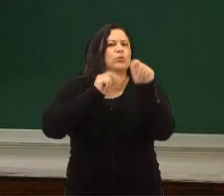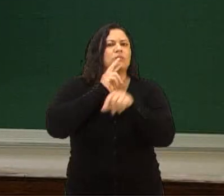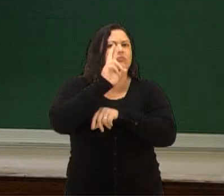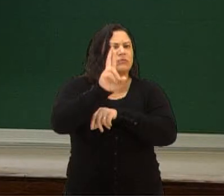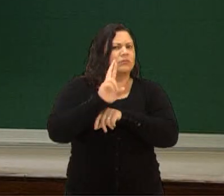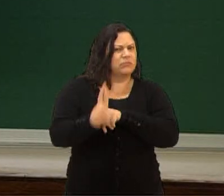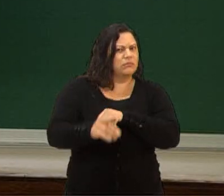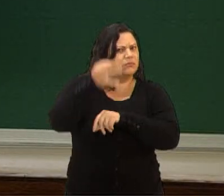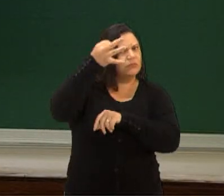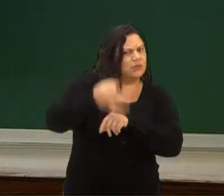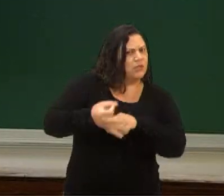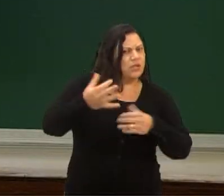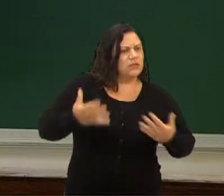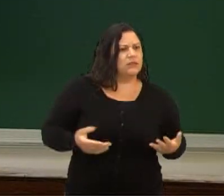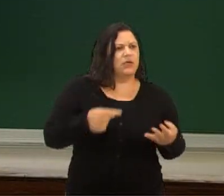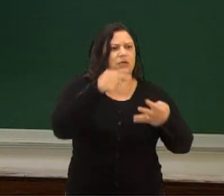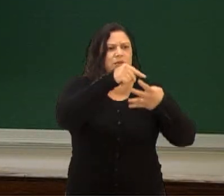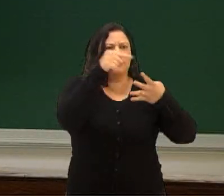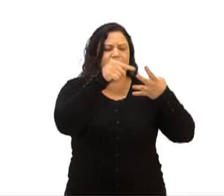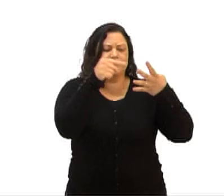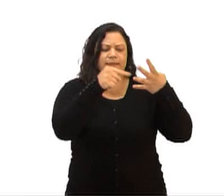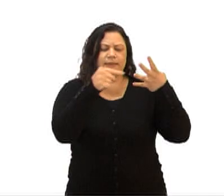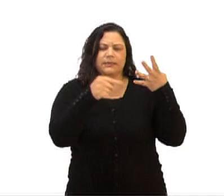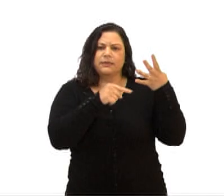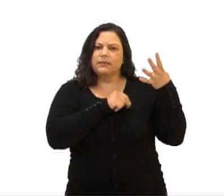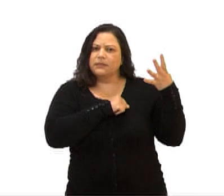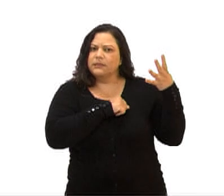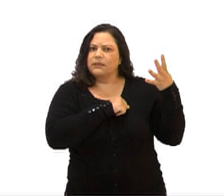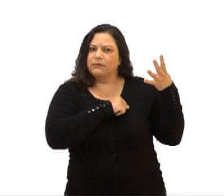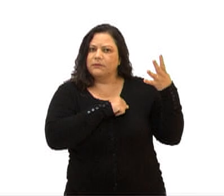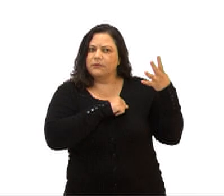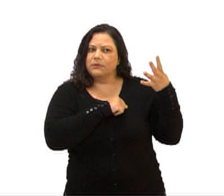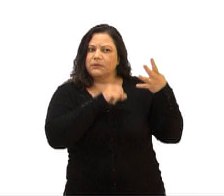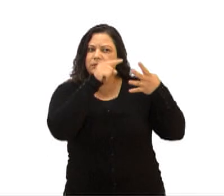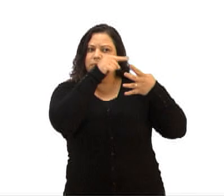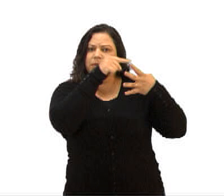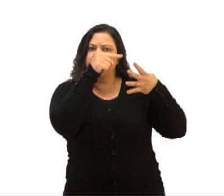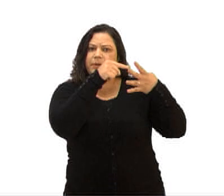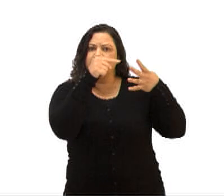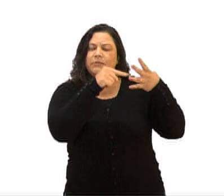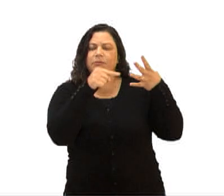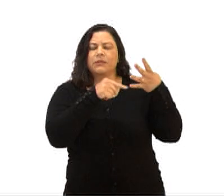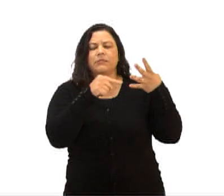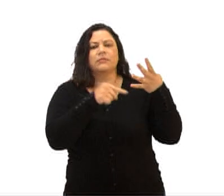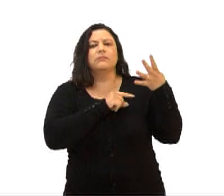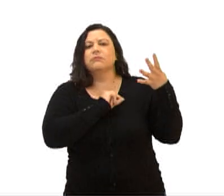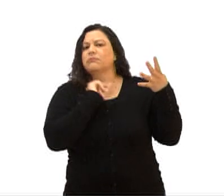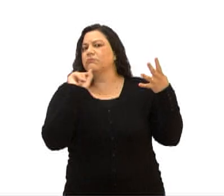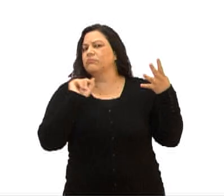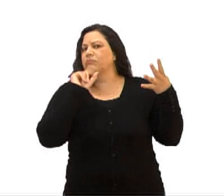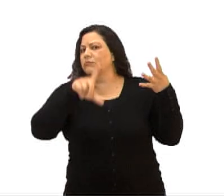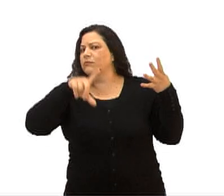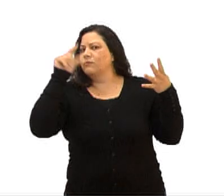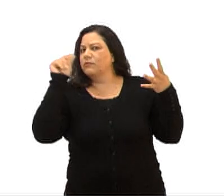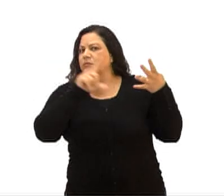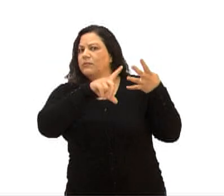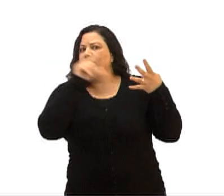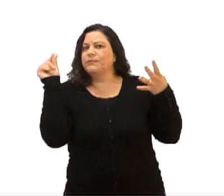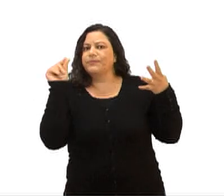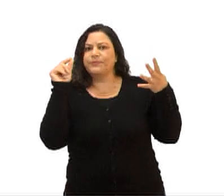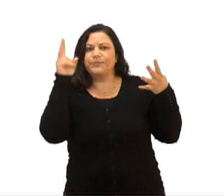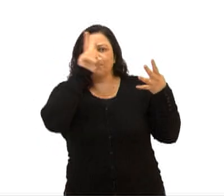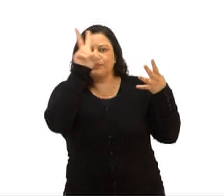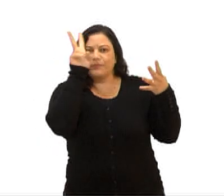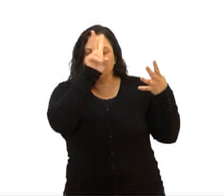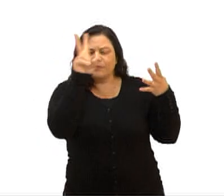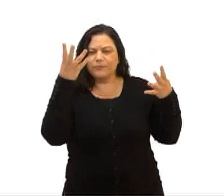correta? Has helped, have helped, hasn't helped ou have helped?